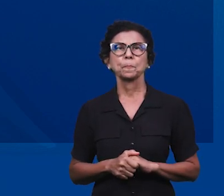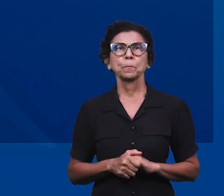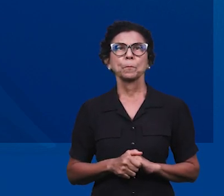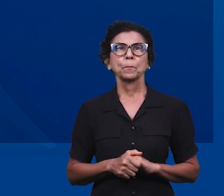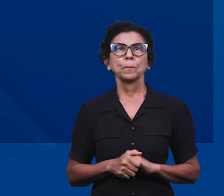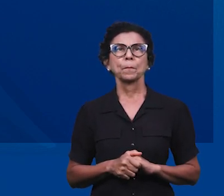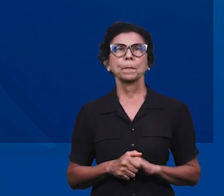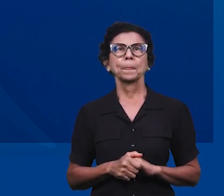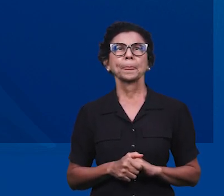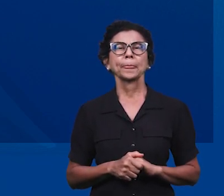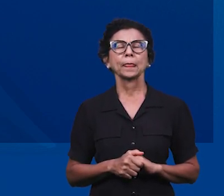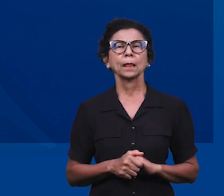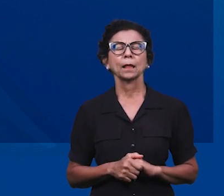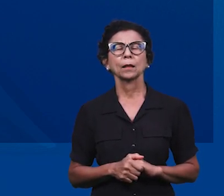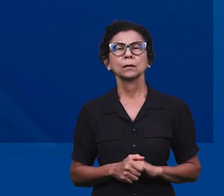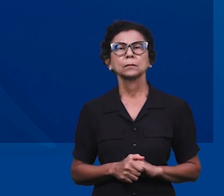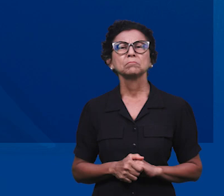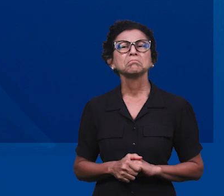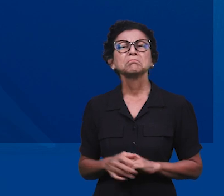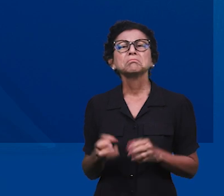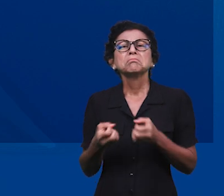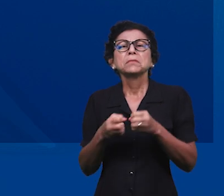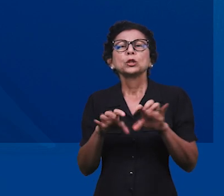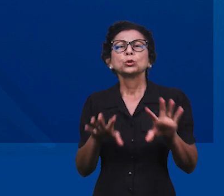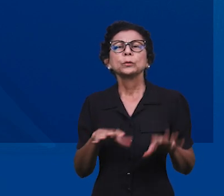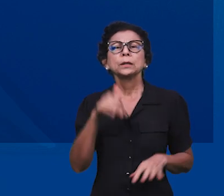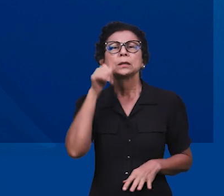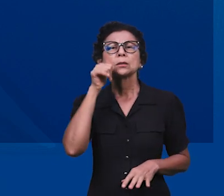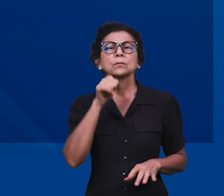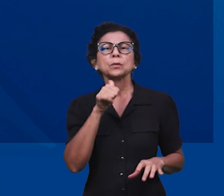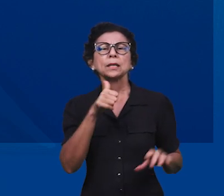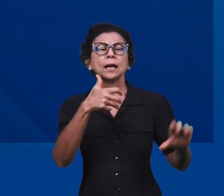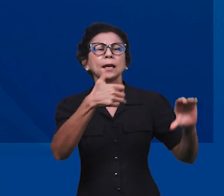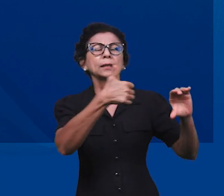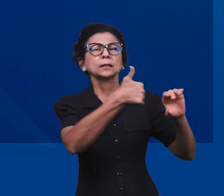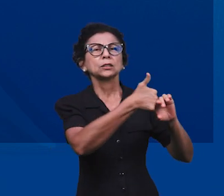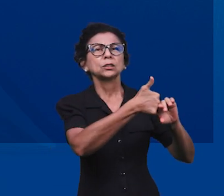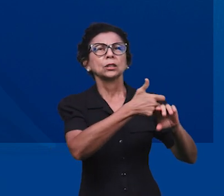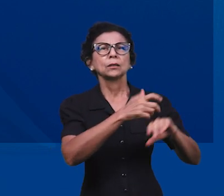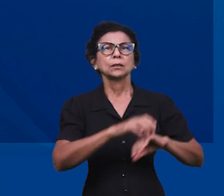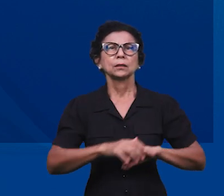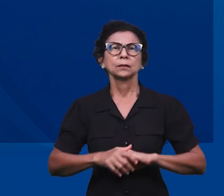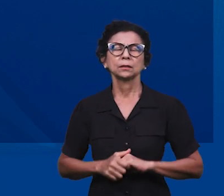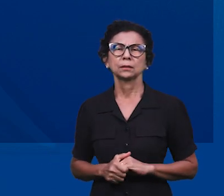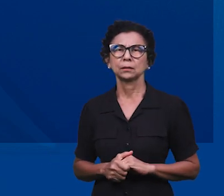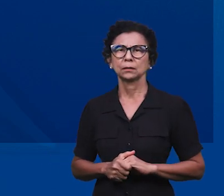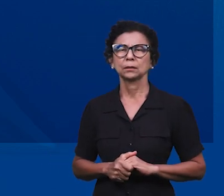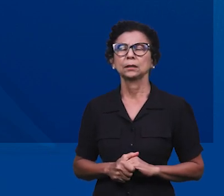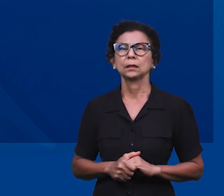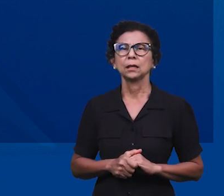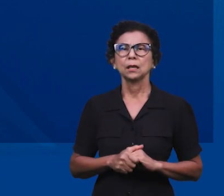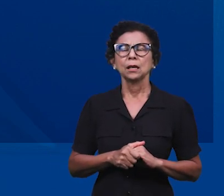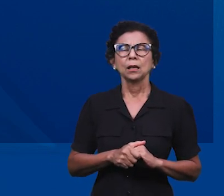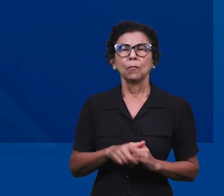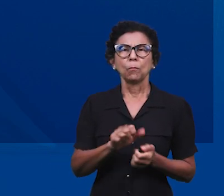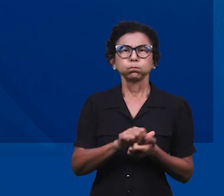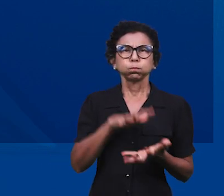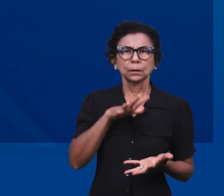questiona quais os prejuízos que a mulher trouxe ao cristianismo ao adicionar fermento às 3 medidas de